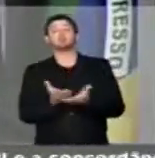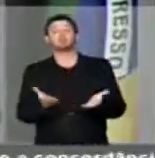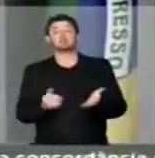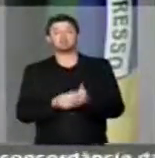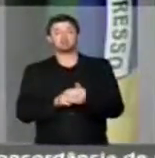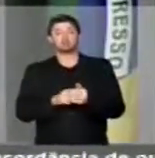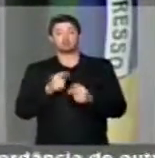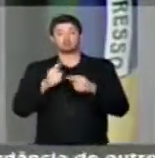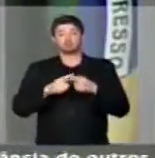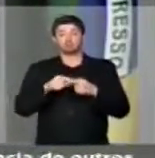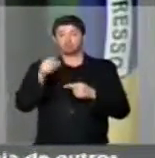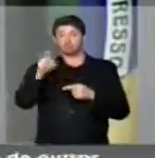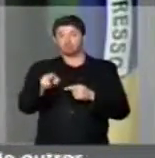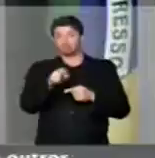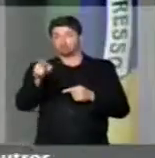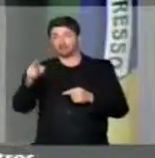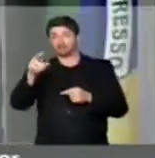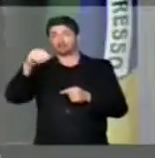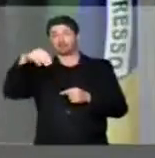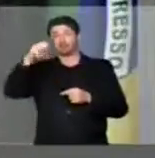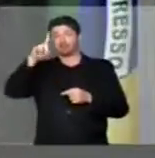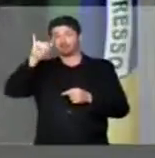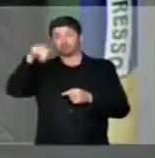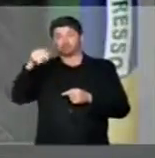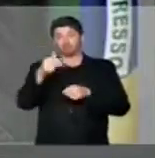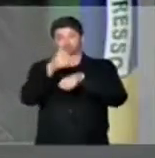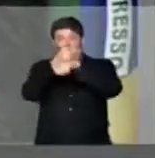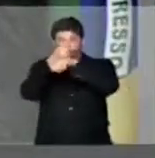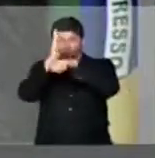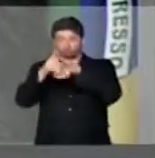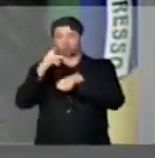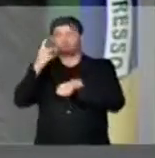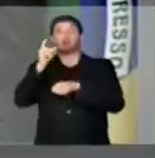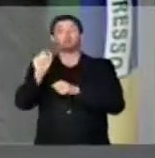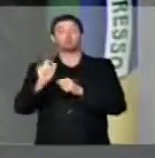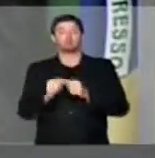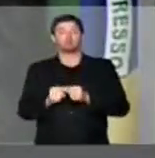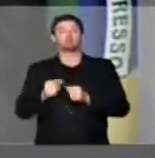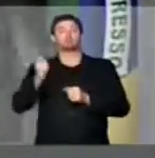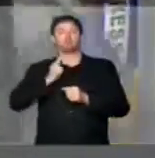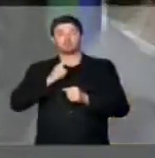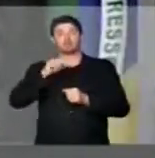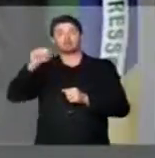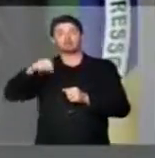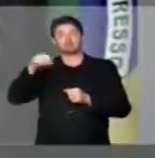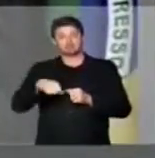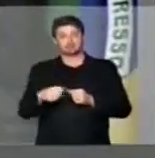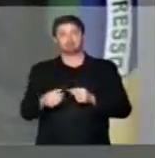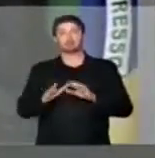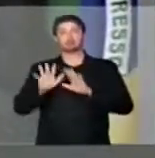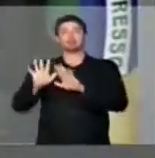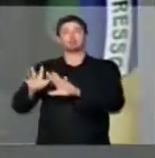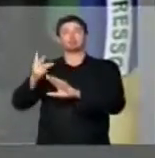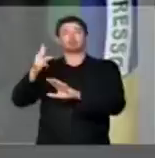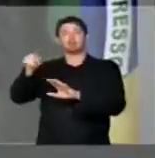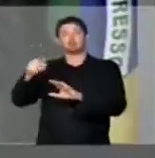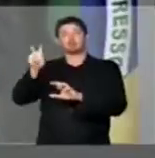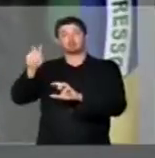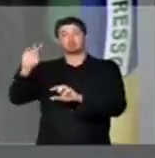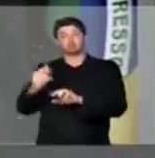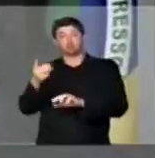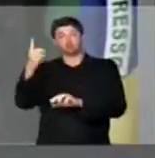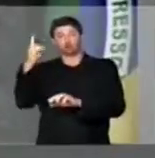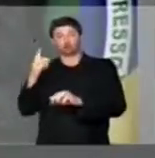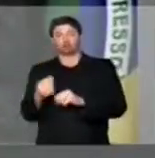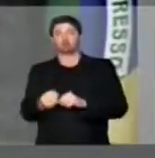o padre Olivério Medina foi gravado dizendo que teria deixado esses 3,5 milhões de